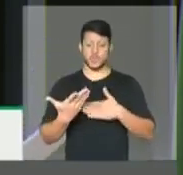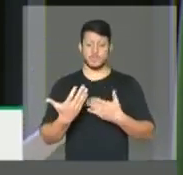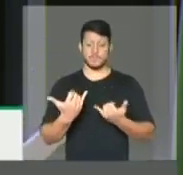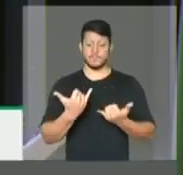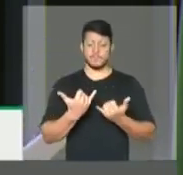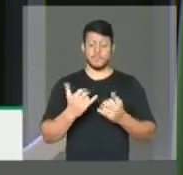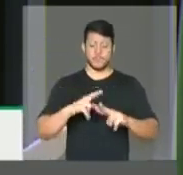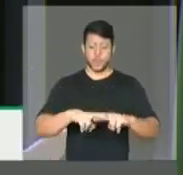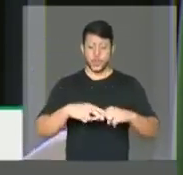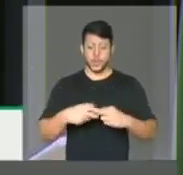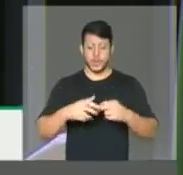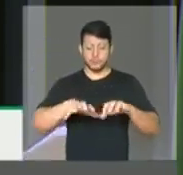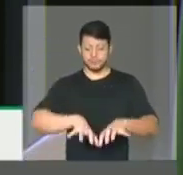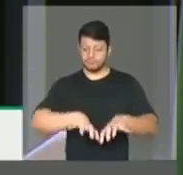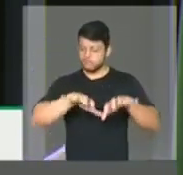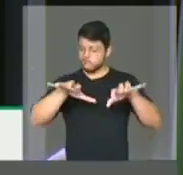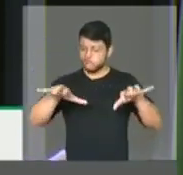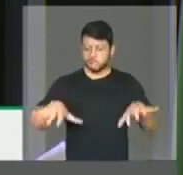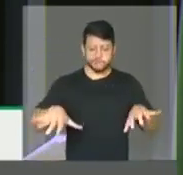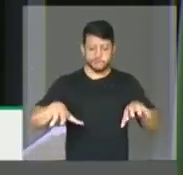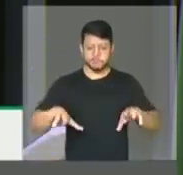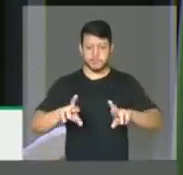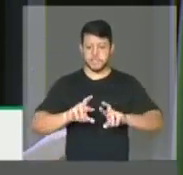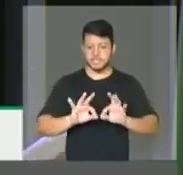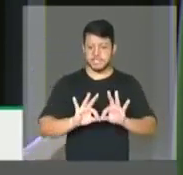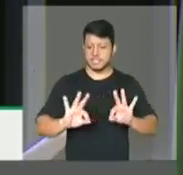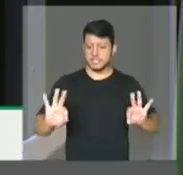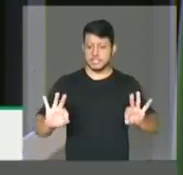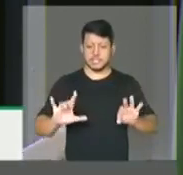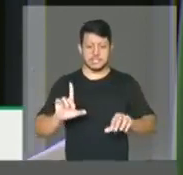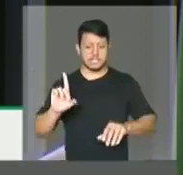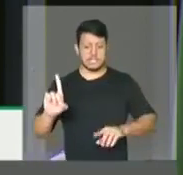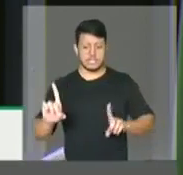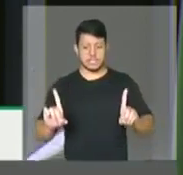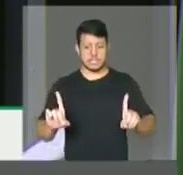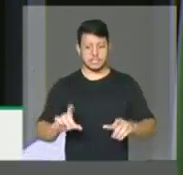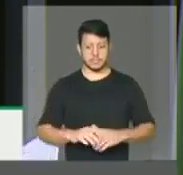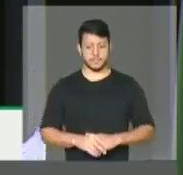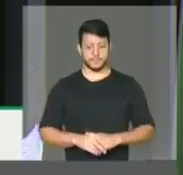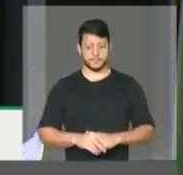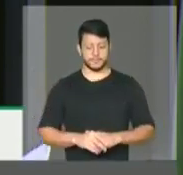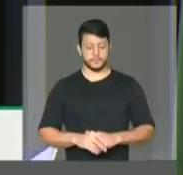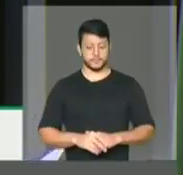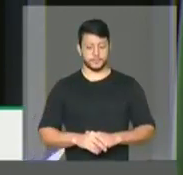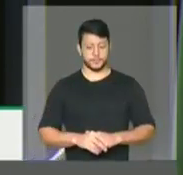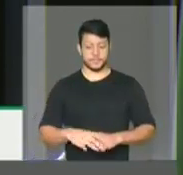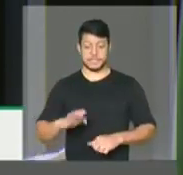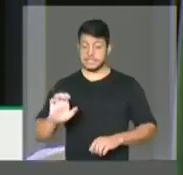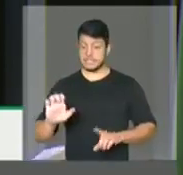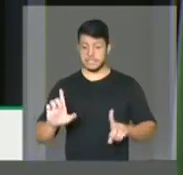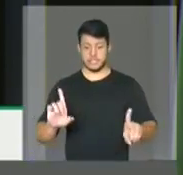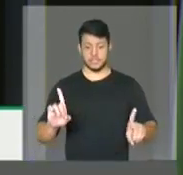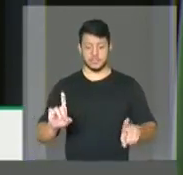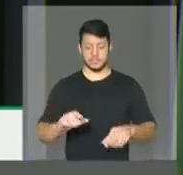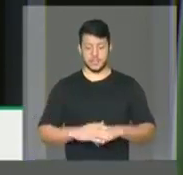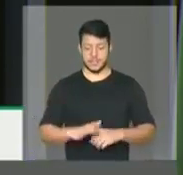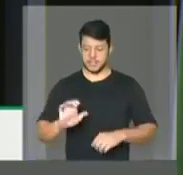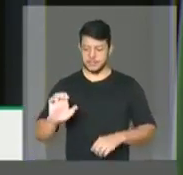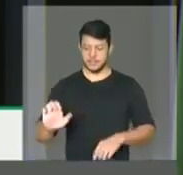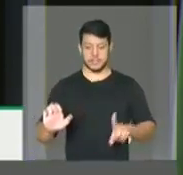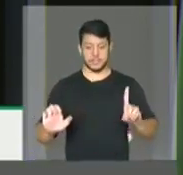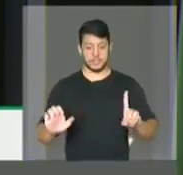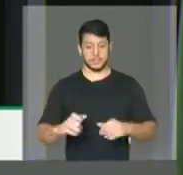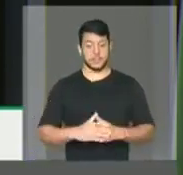desta polarização que nos distancia da agenda do futuro. O mundo